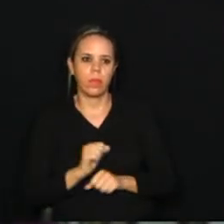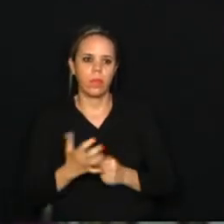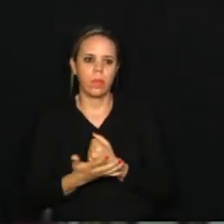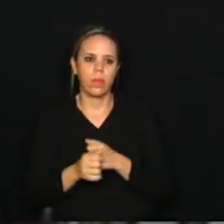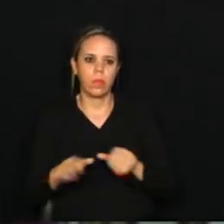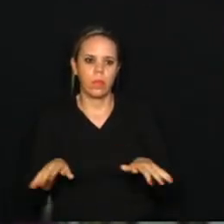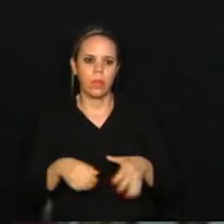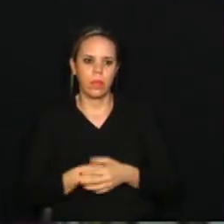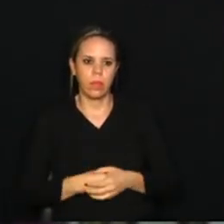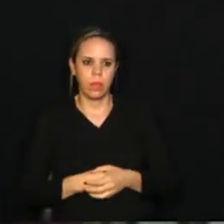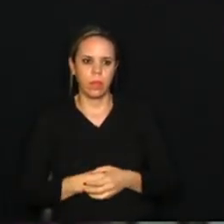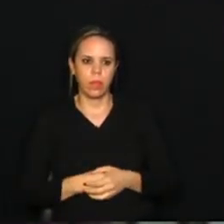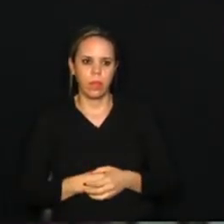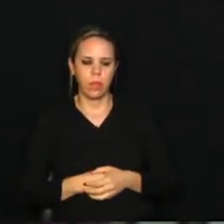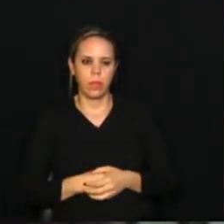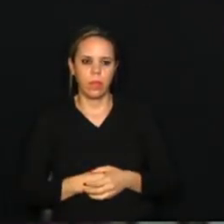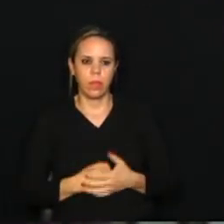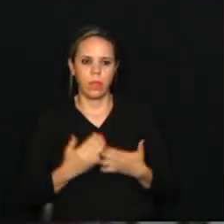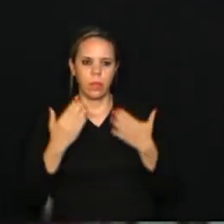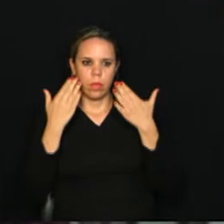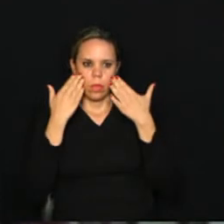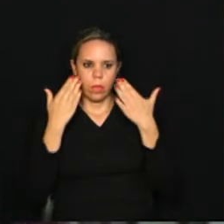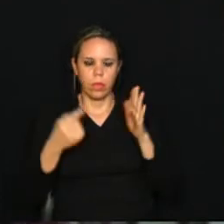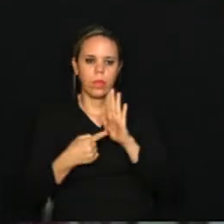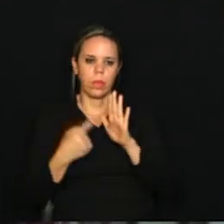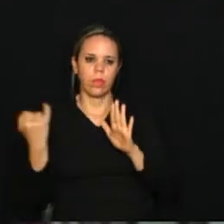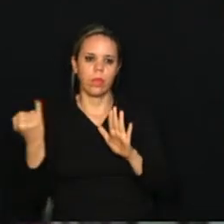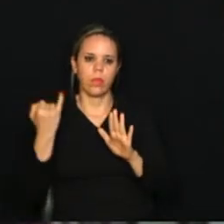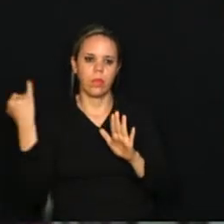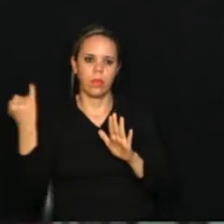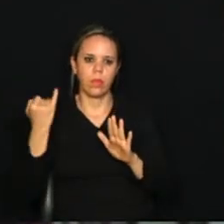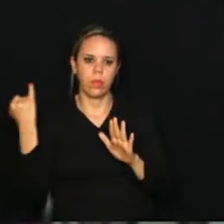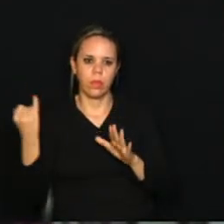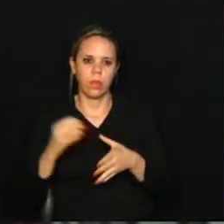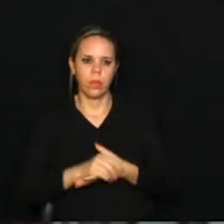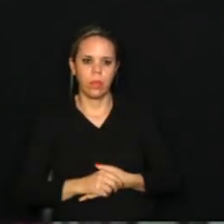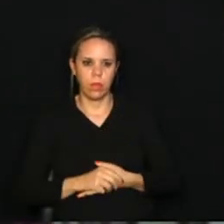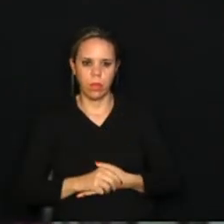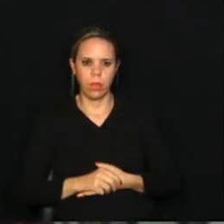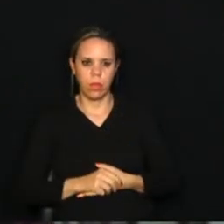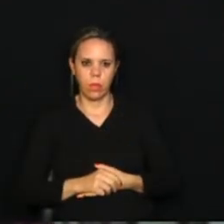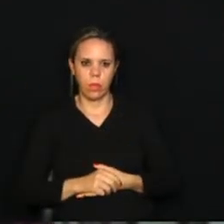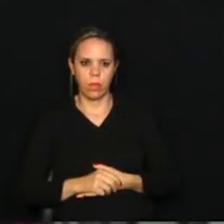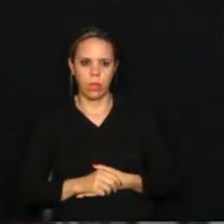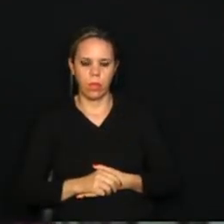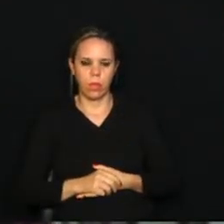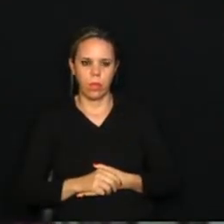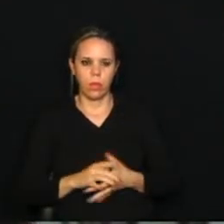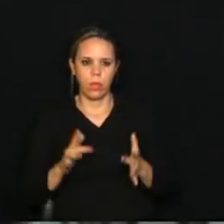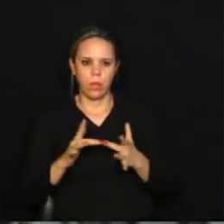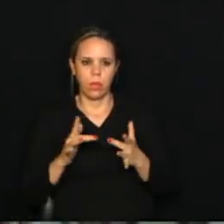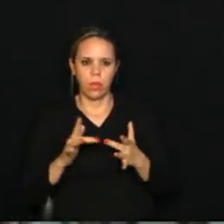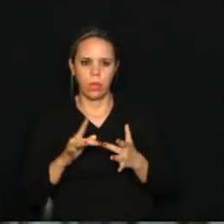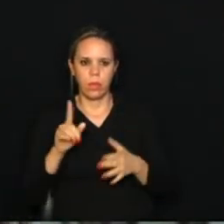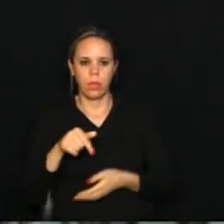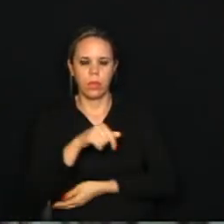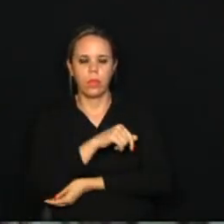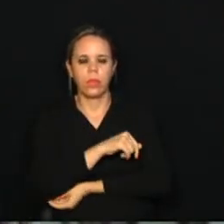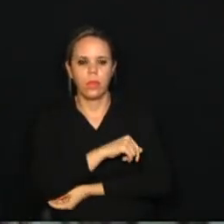pandemia escancarou a importância de contar com esse